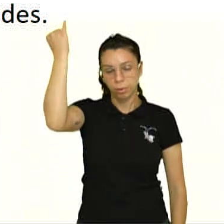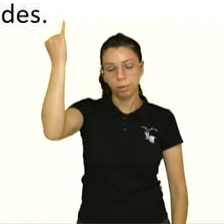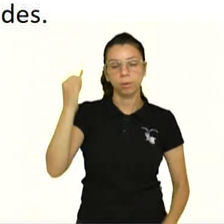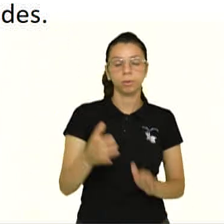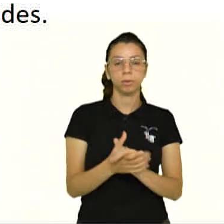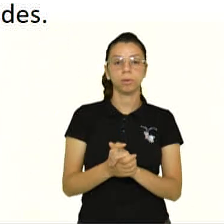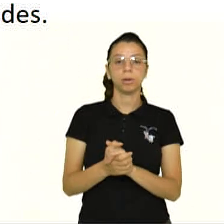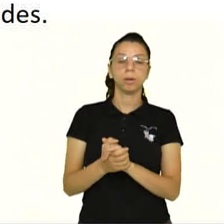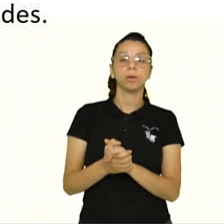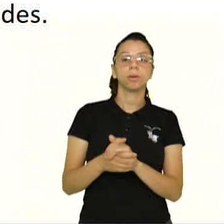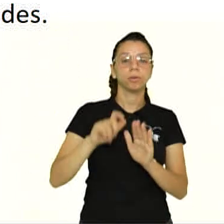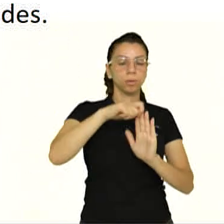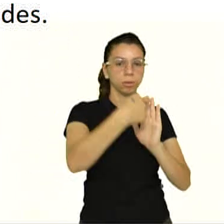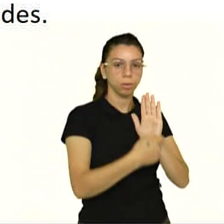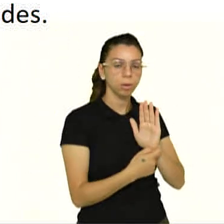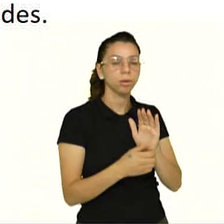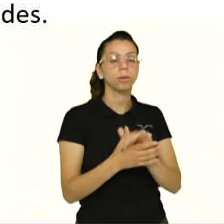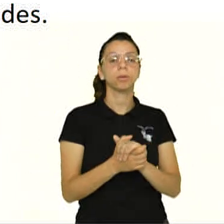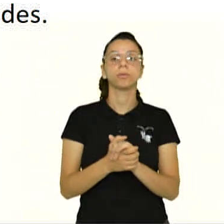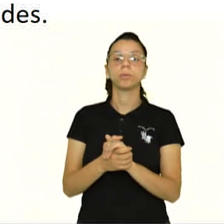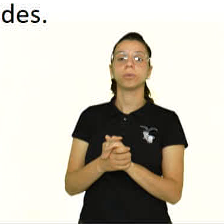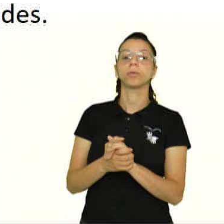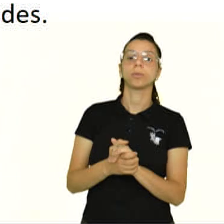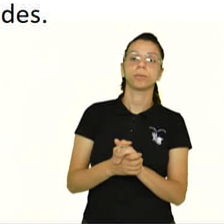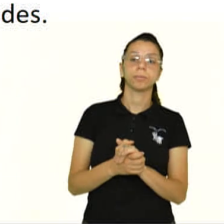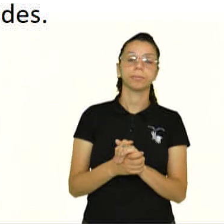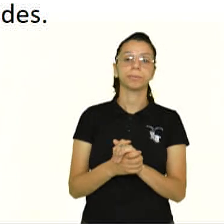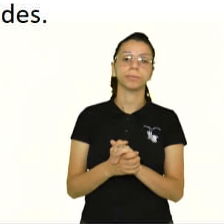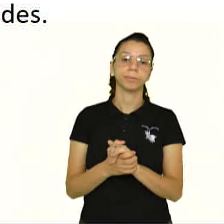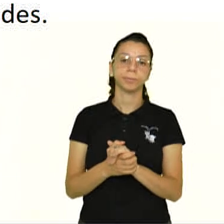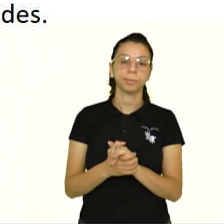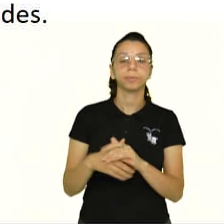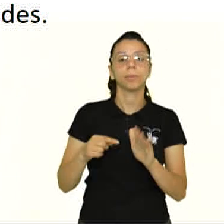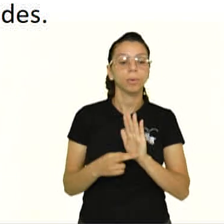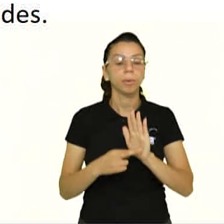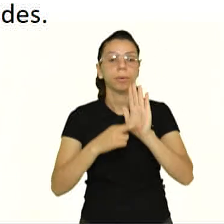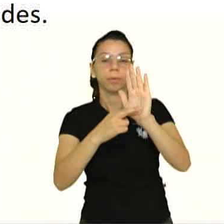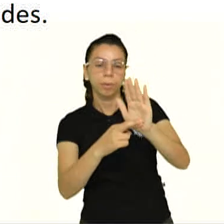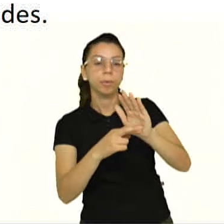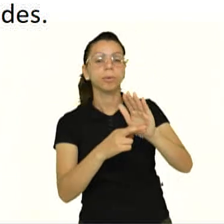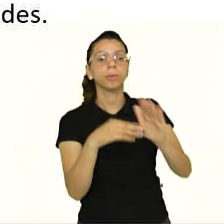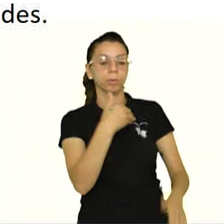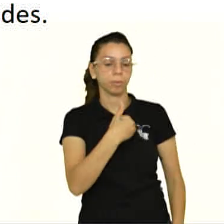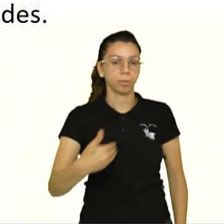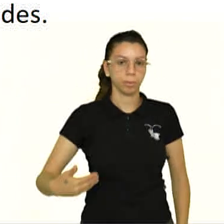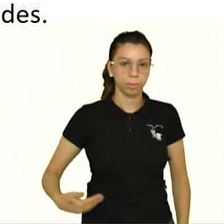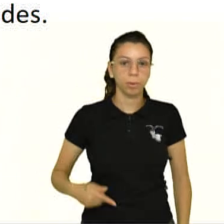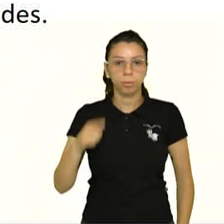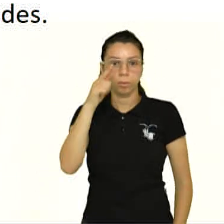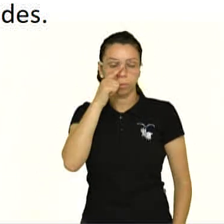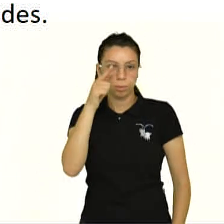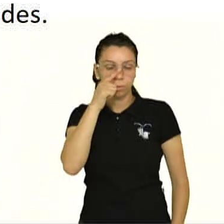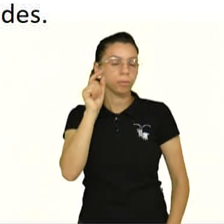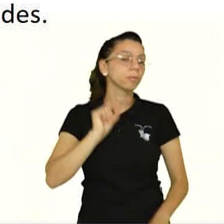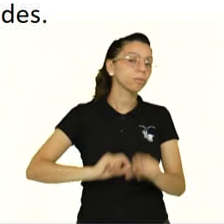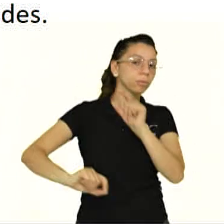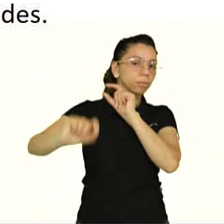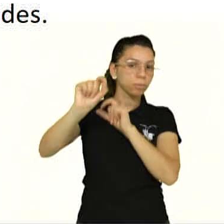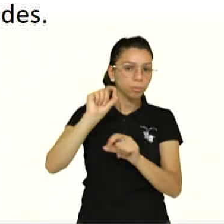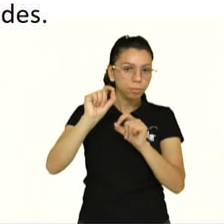tratam do processo de dissolução das comunidades gentílicas e do aparecimento do Estado entre os gregos. São